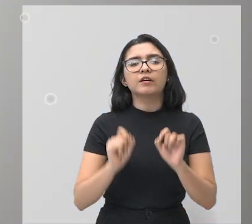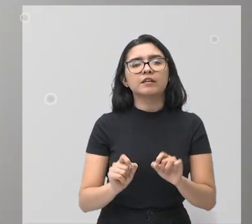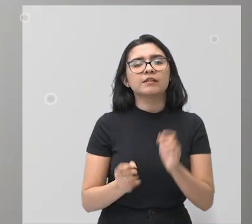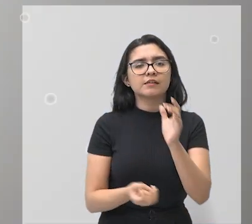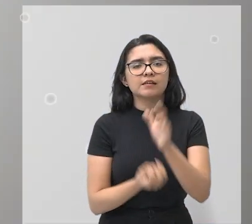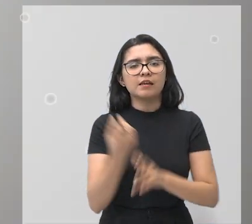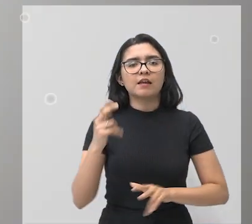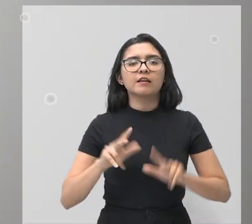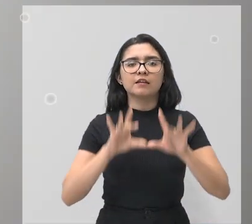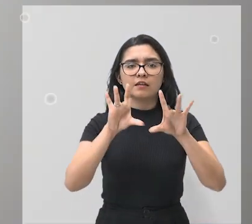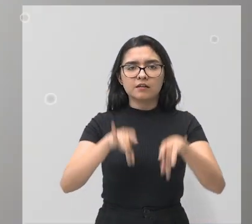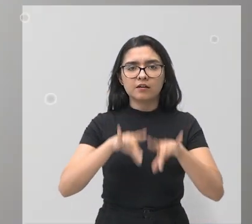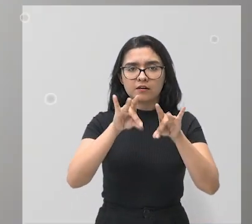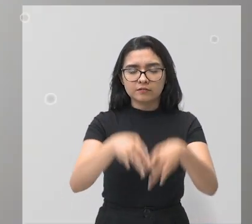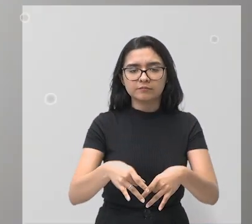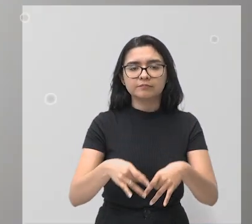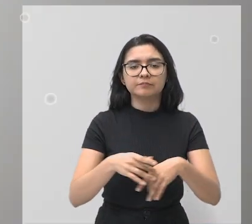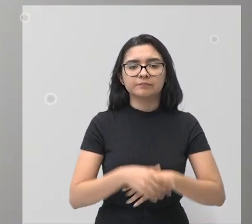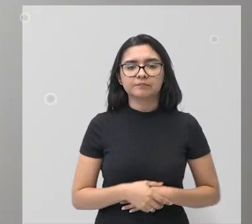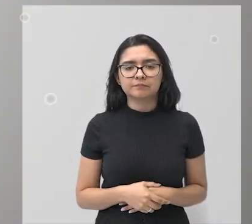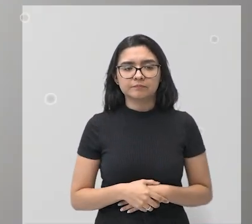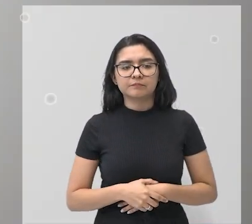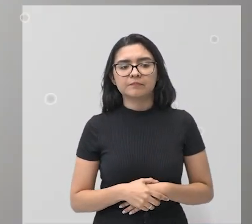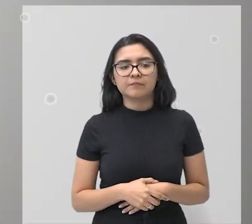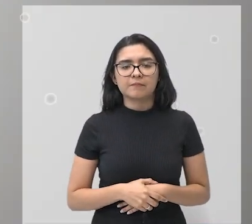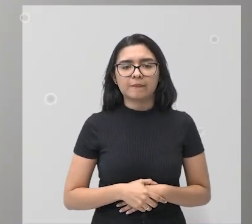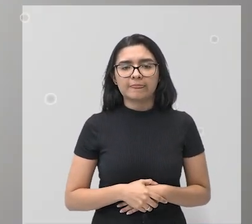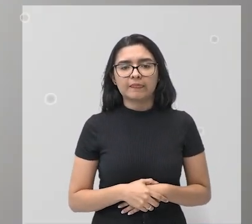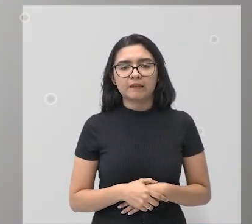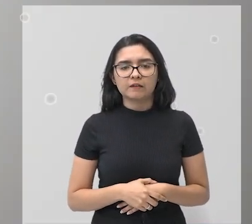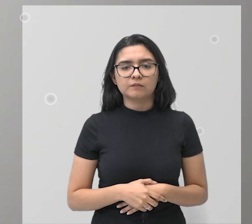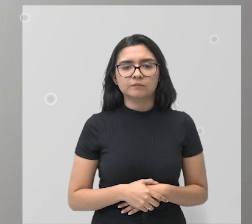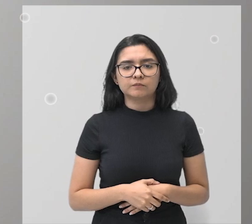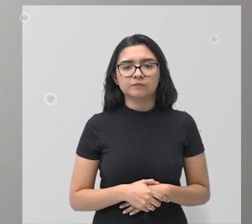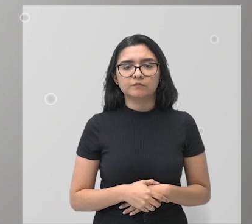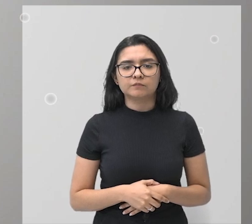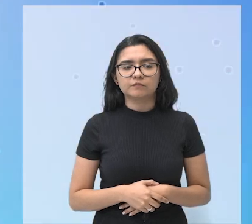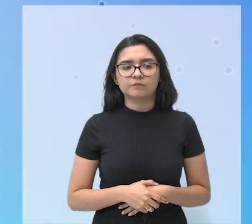como nado australiano, tá bom?